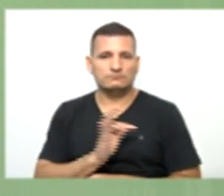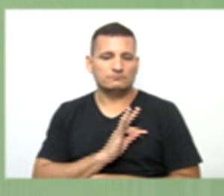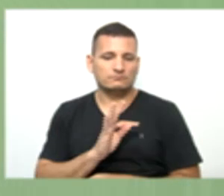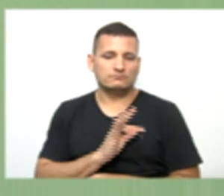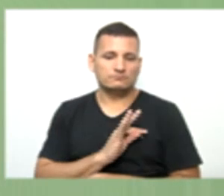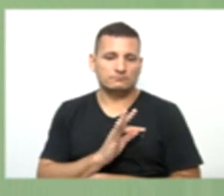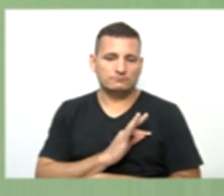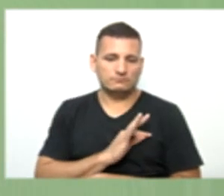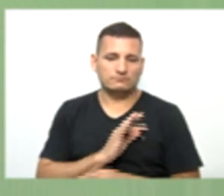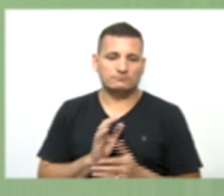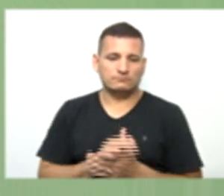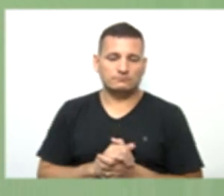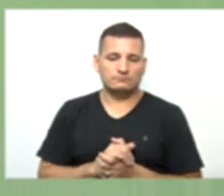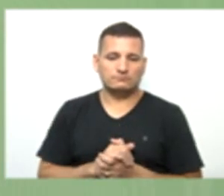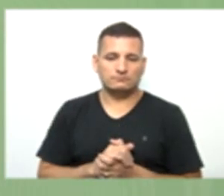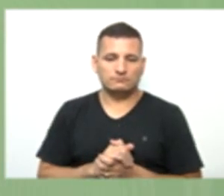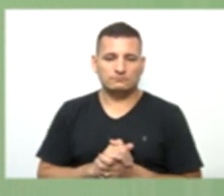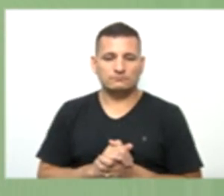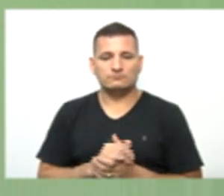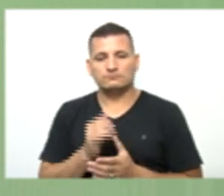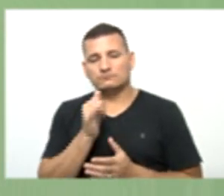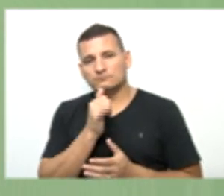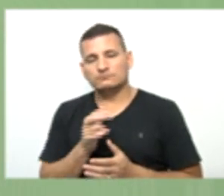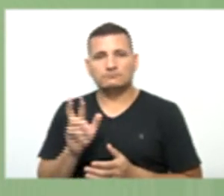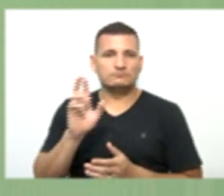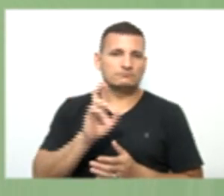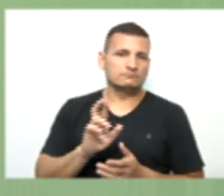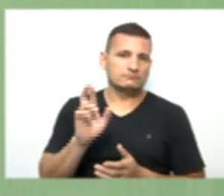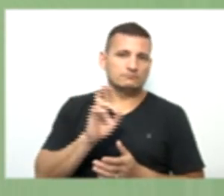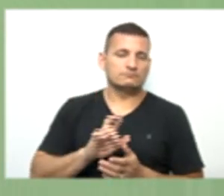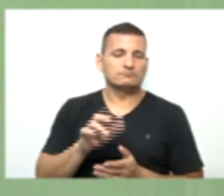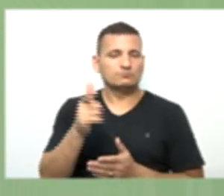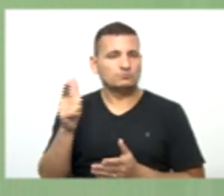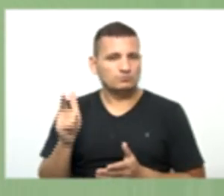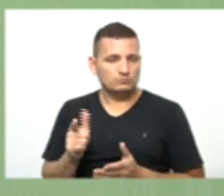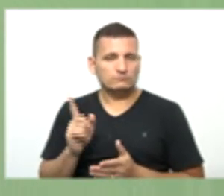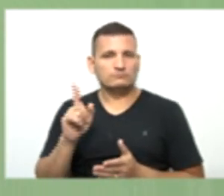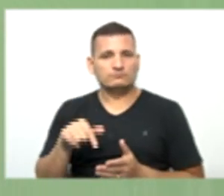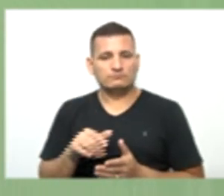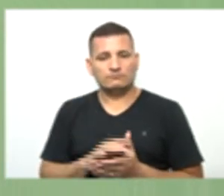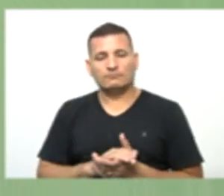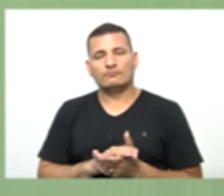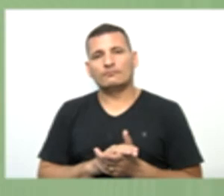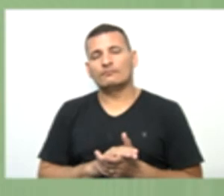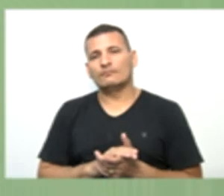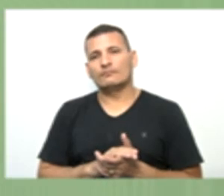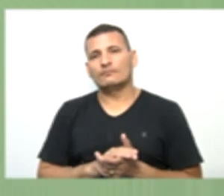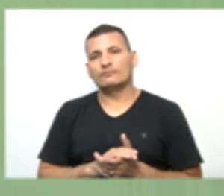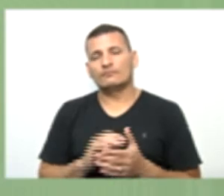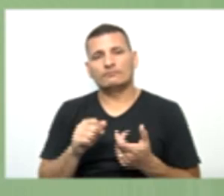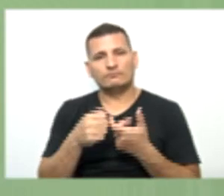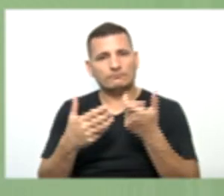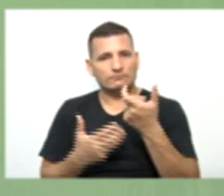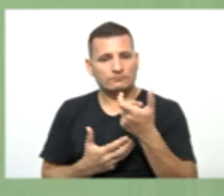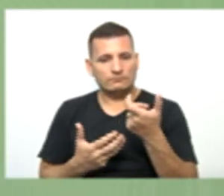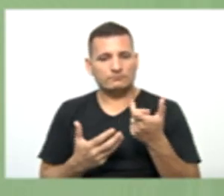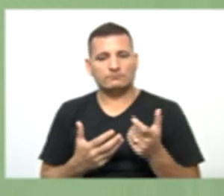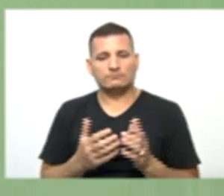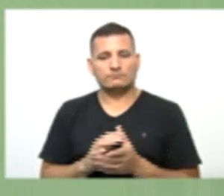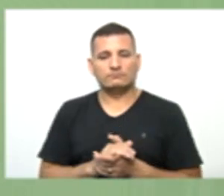foi o caso do vídeo, simulações, observações e outras. Essa é a definição da resolução